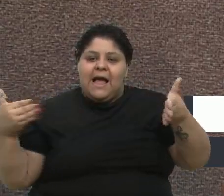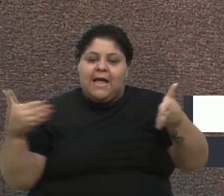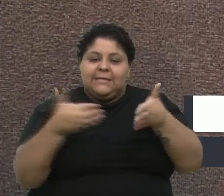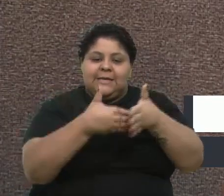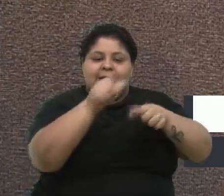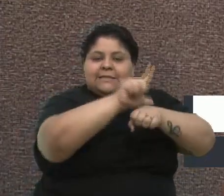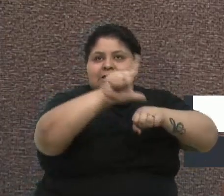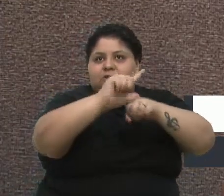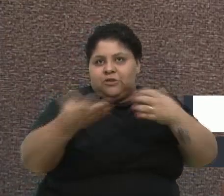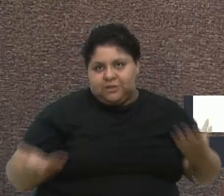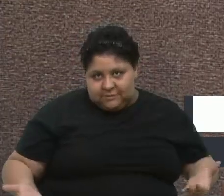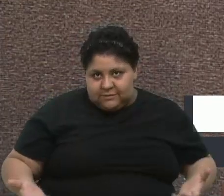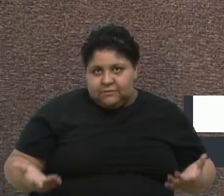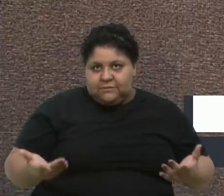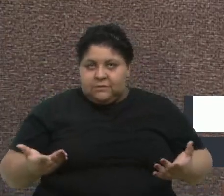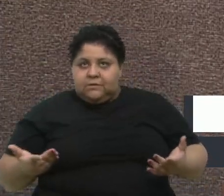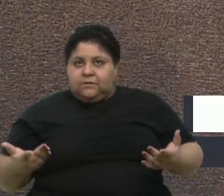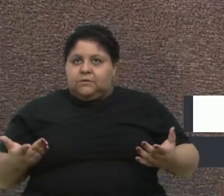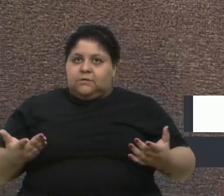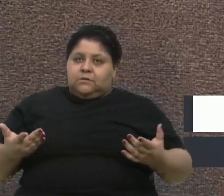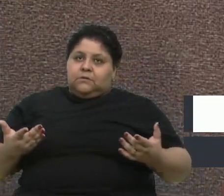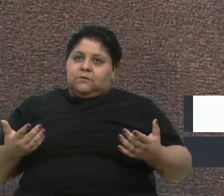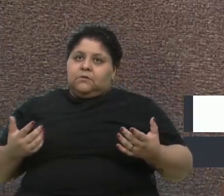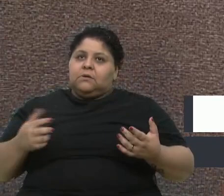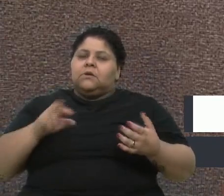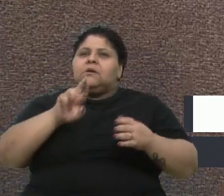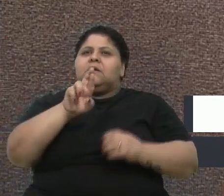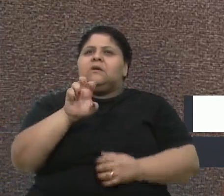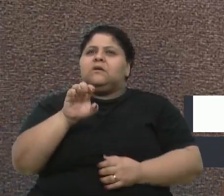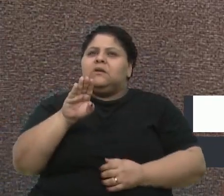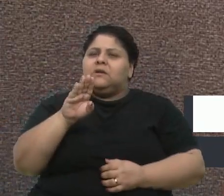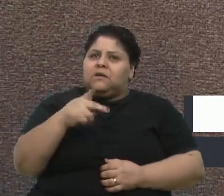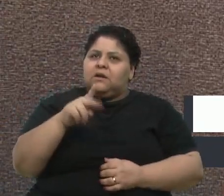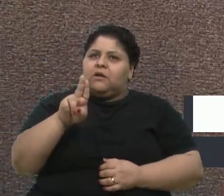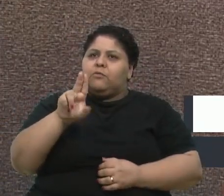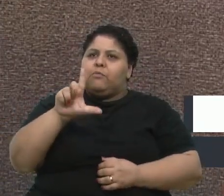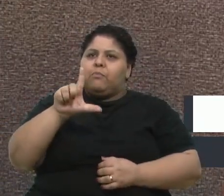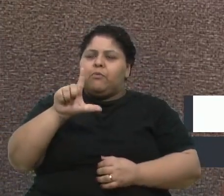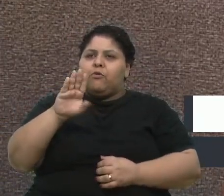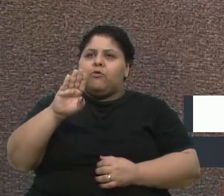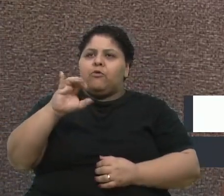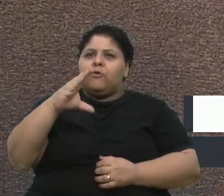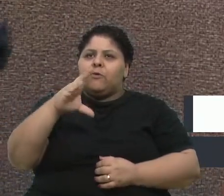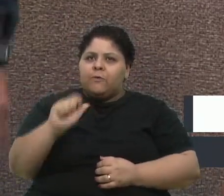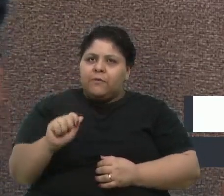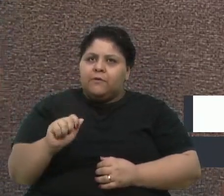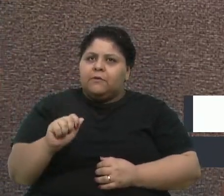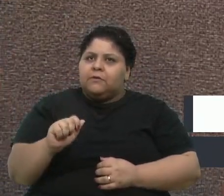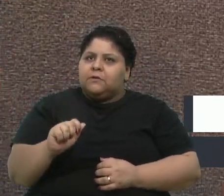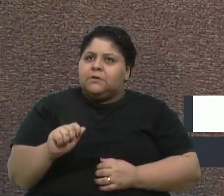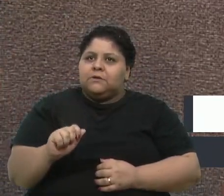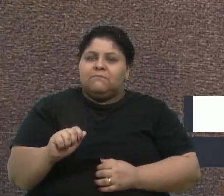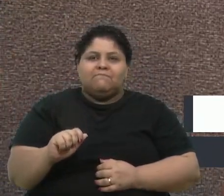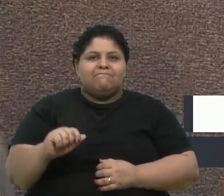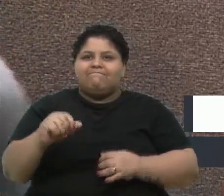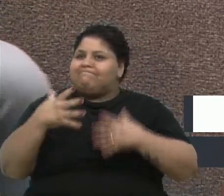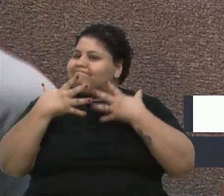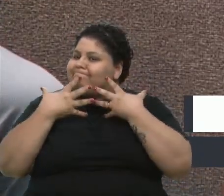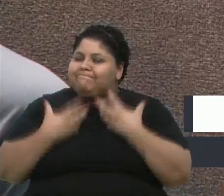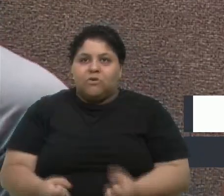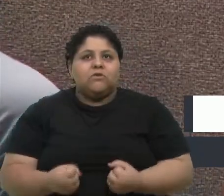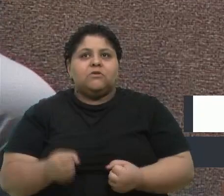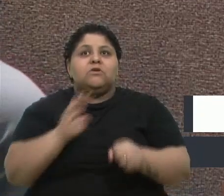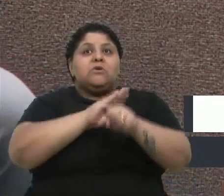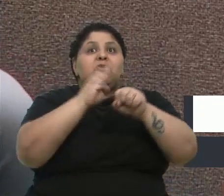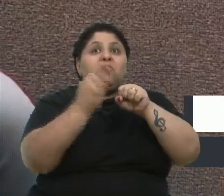República do Recorte, né? A República do Recorte pega só algumas coisinhas, mas assim, é inadmissível, porque esse restaurante estava no bairro